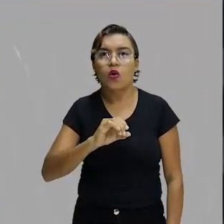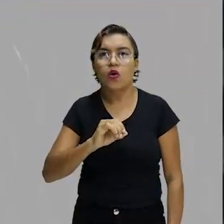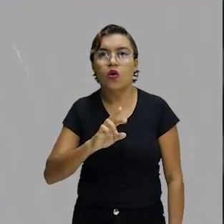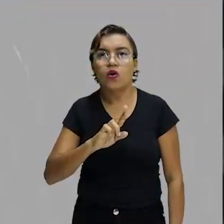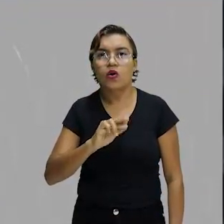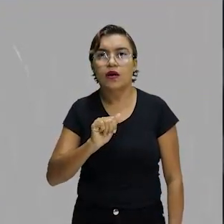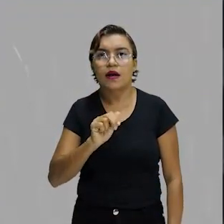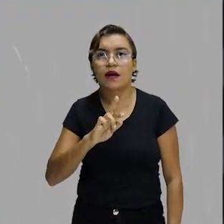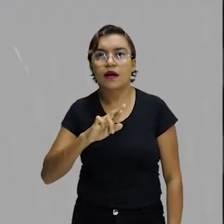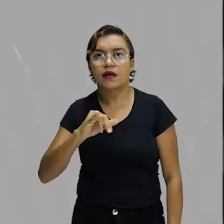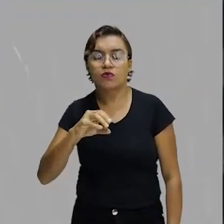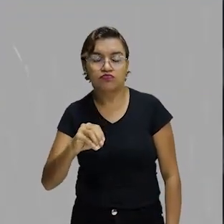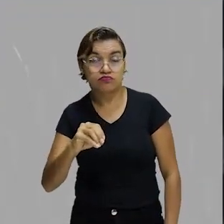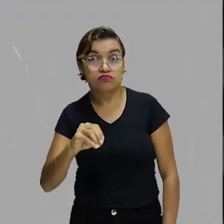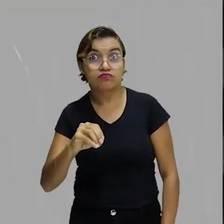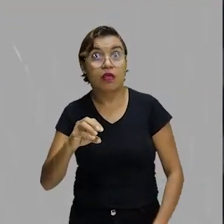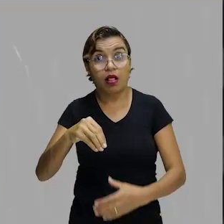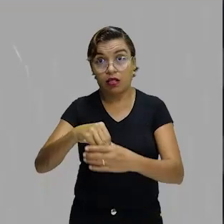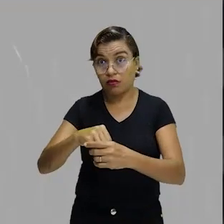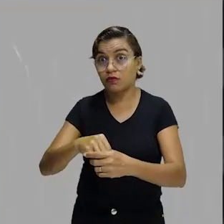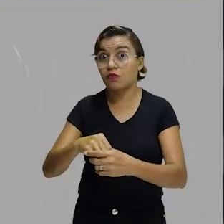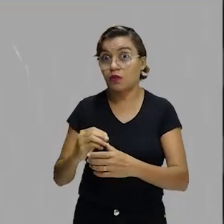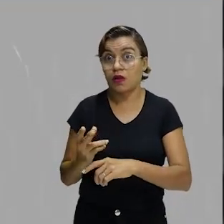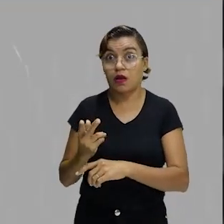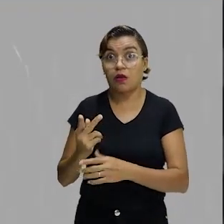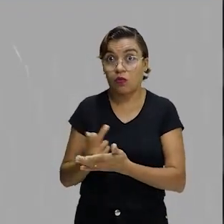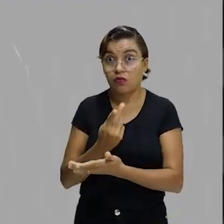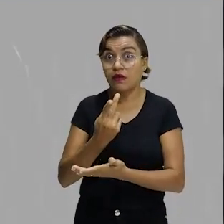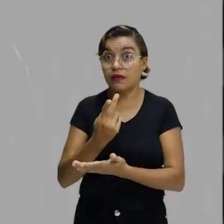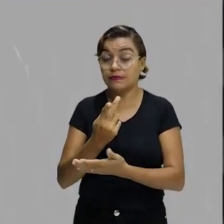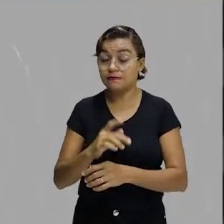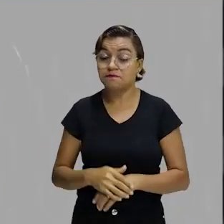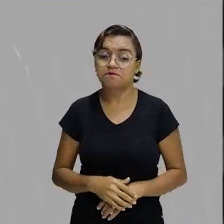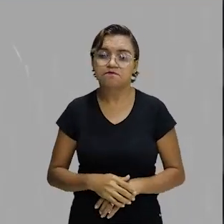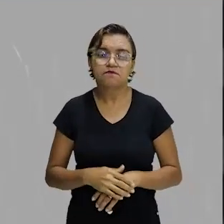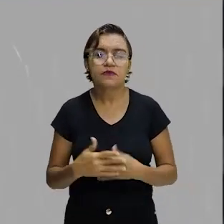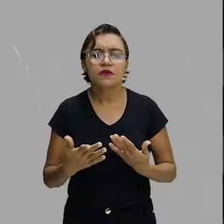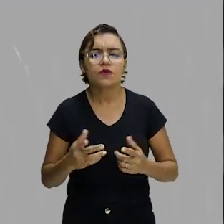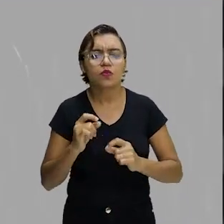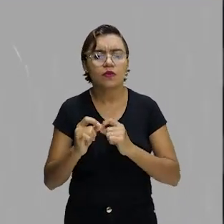só, o nosso raciocínio a priori nos mostra